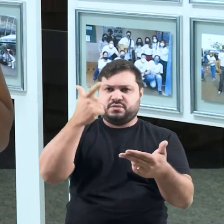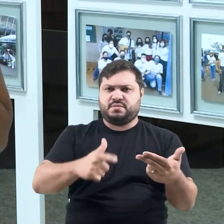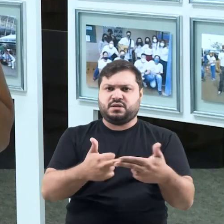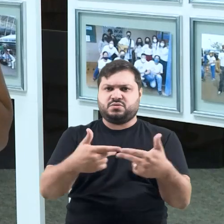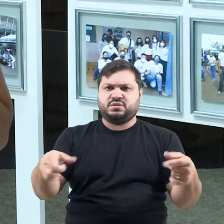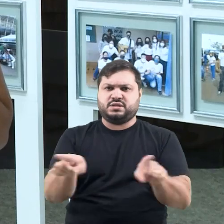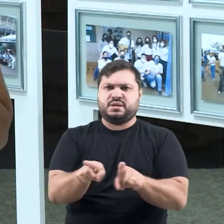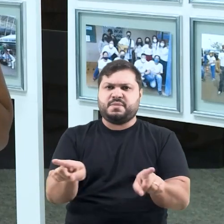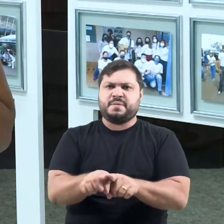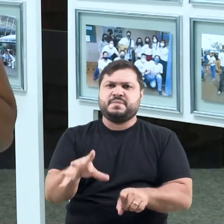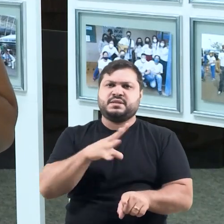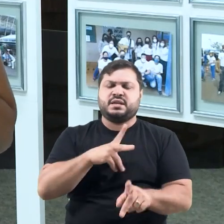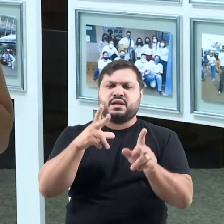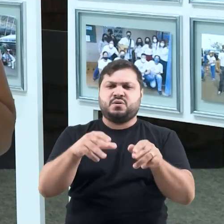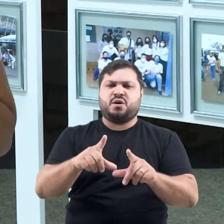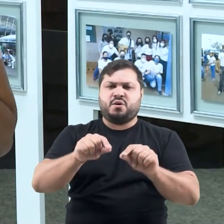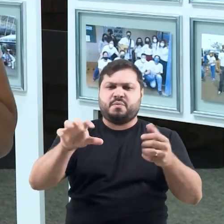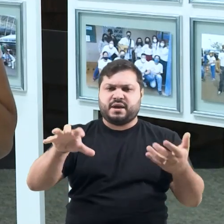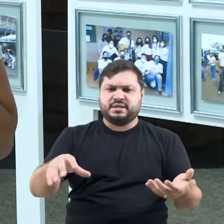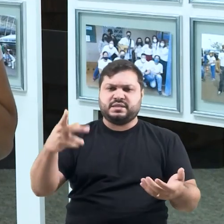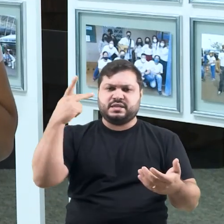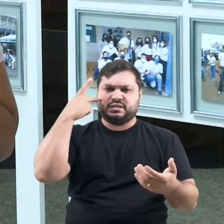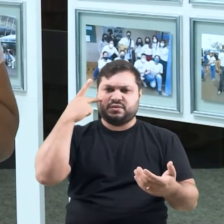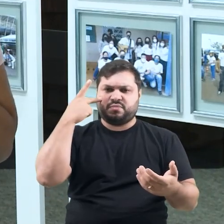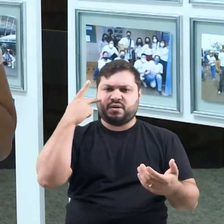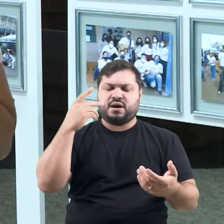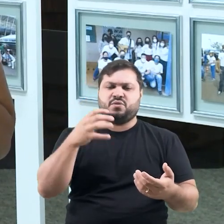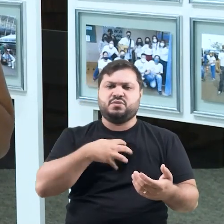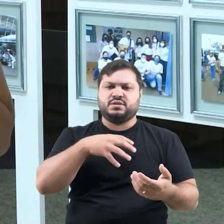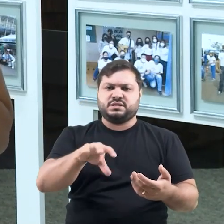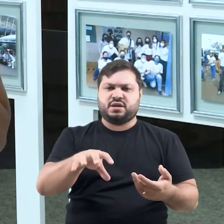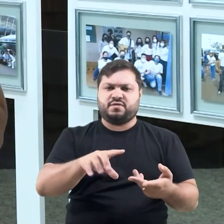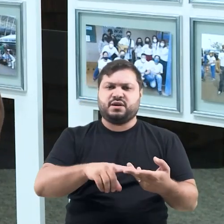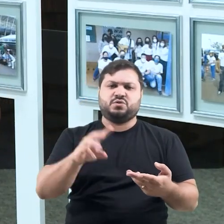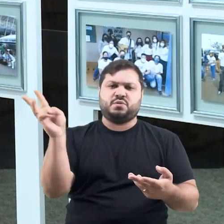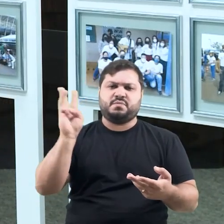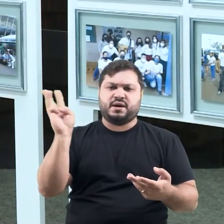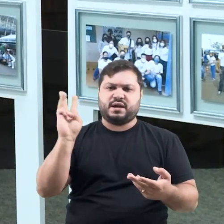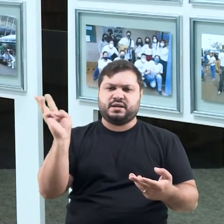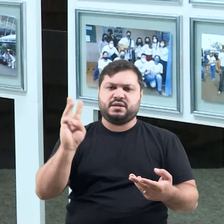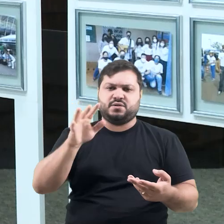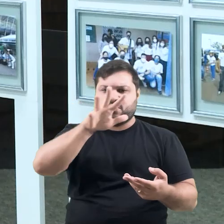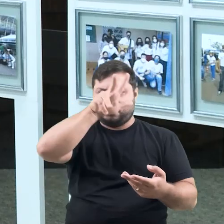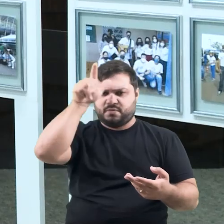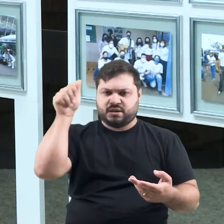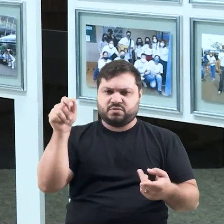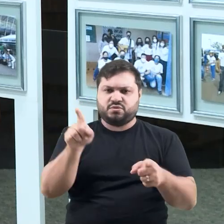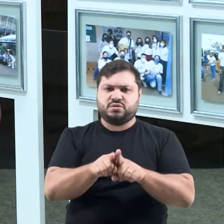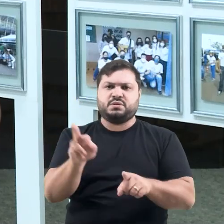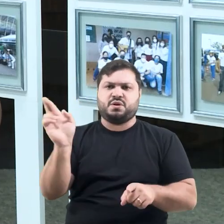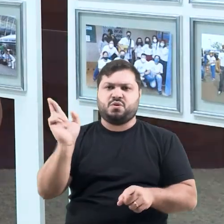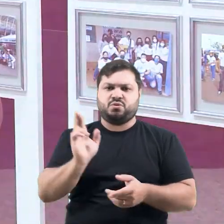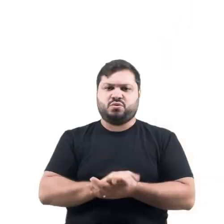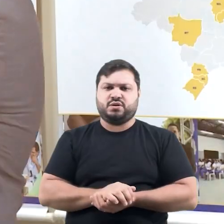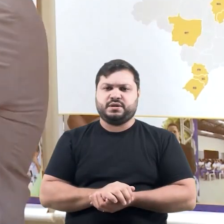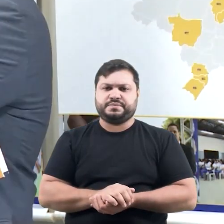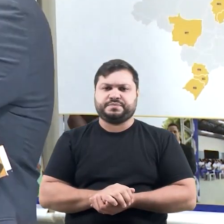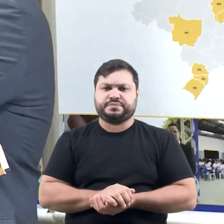mais, em cidades como Brasília, São Paulo, Salvador, Maranhão, Mato Grosso e